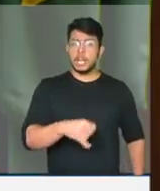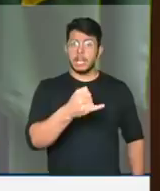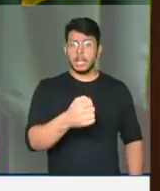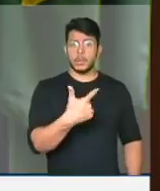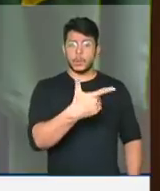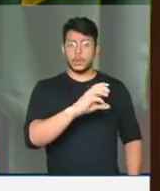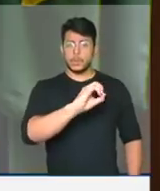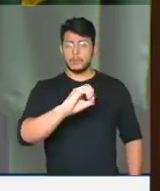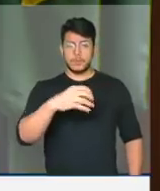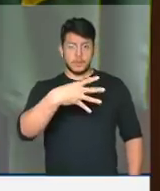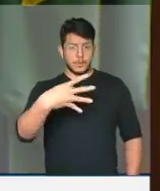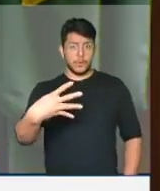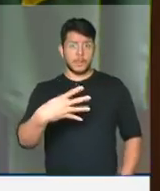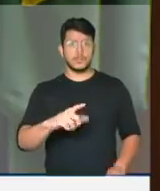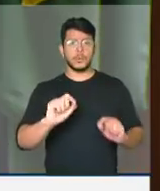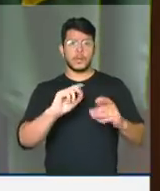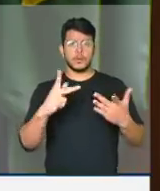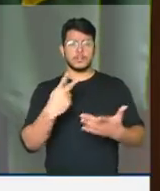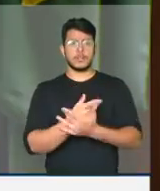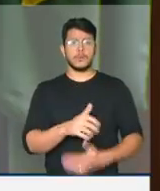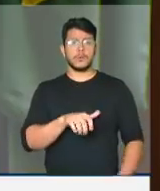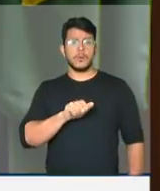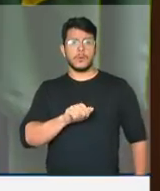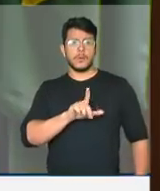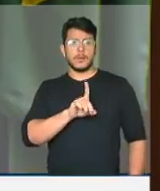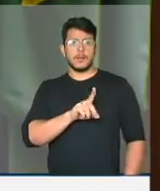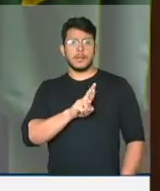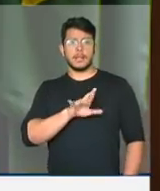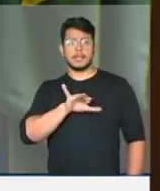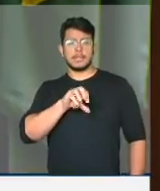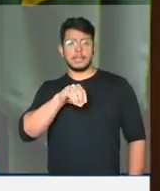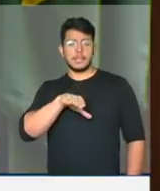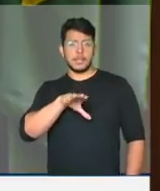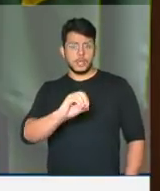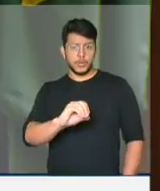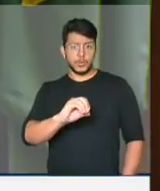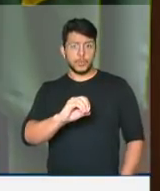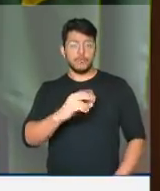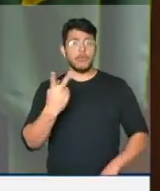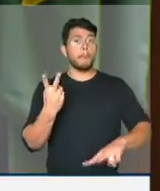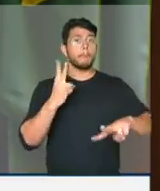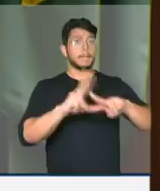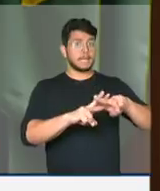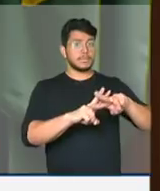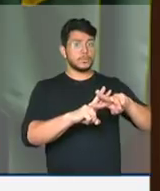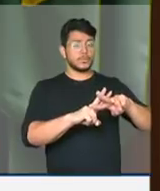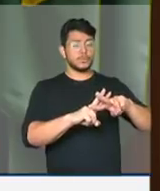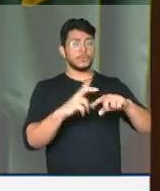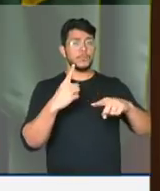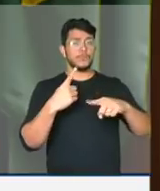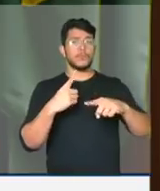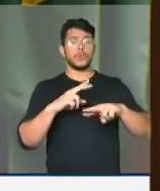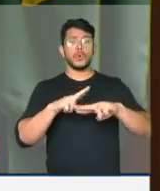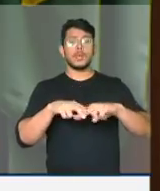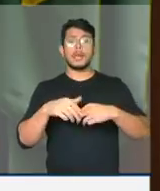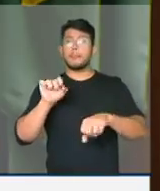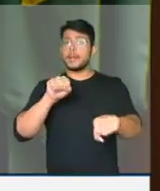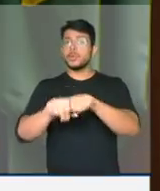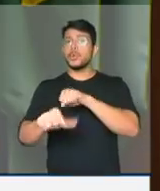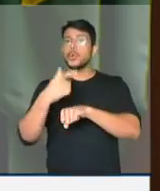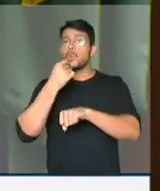2004, Adriano é preso pelo assassinato de um flanelinha que, na véspera do crime, havia denunciado um grupo de